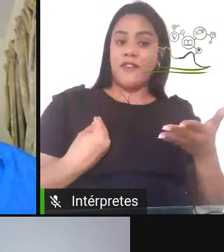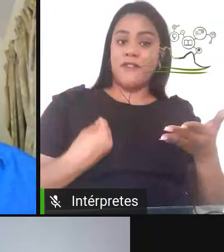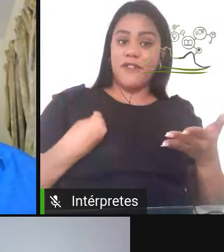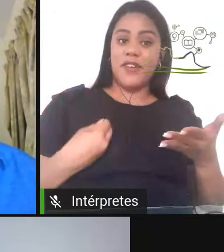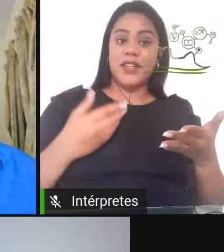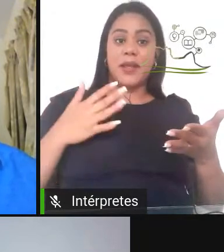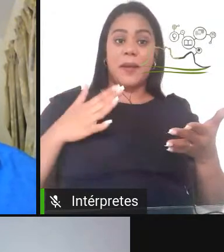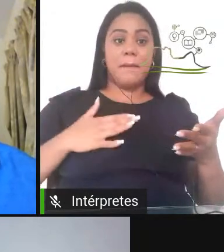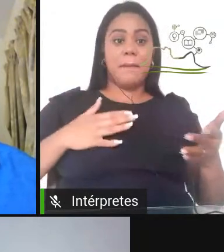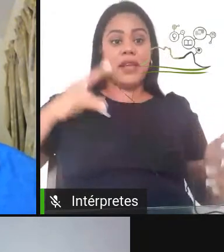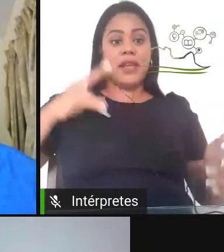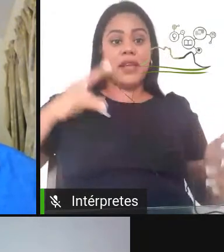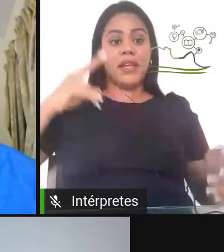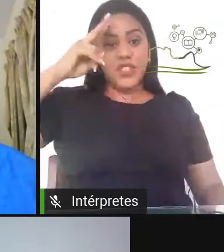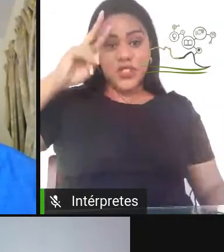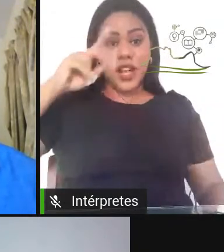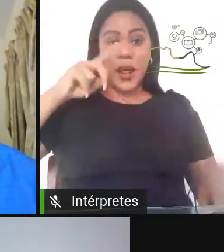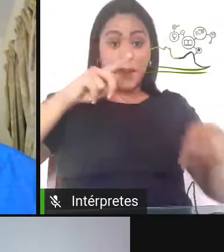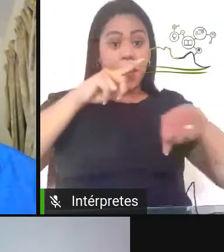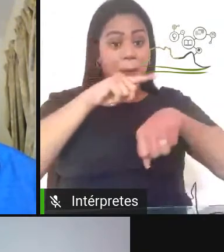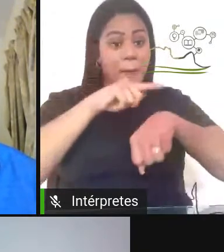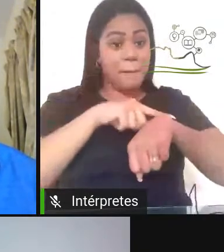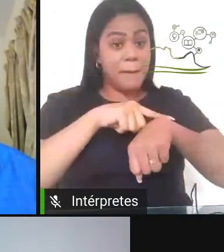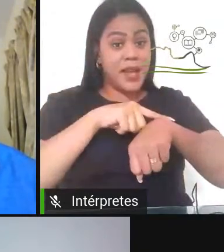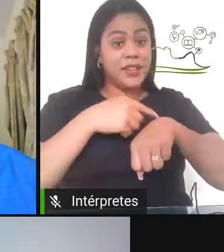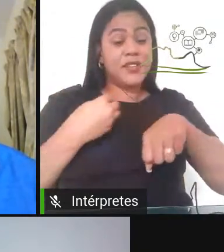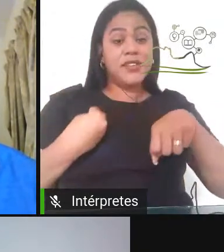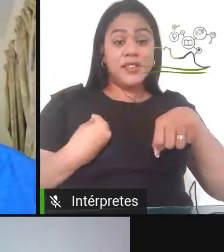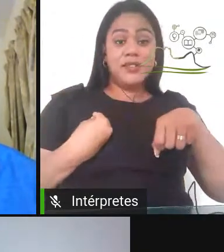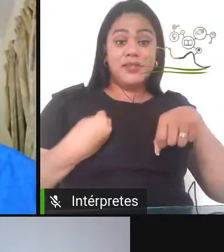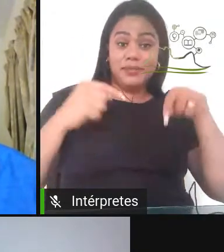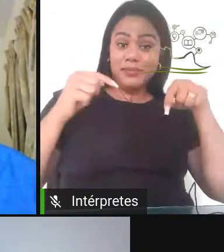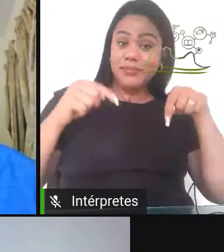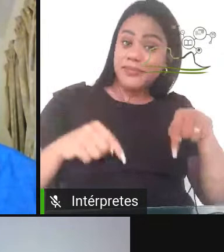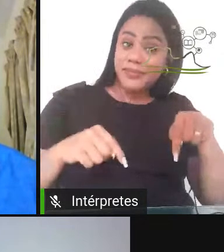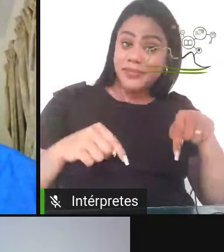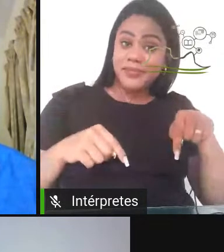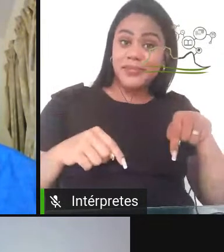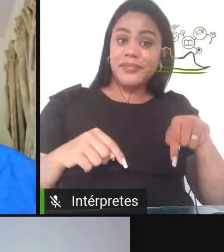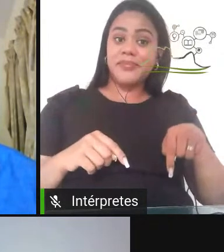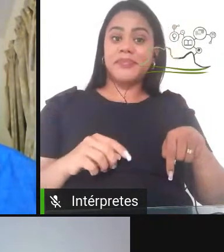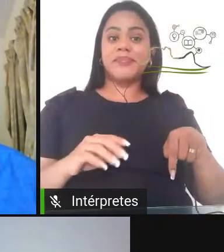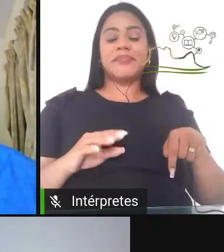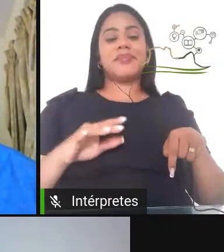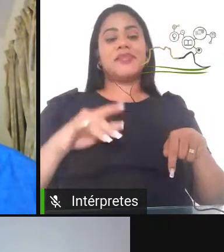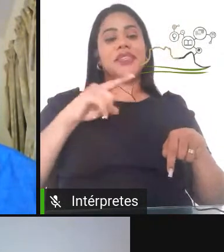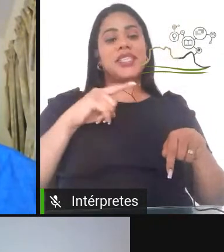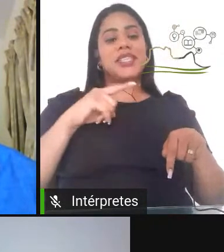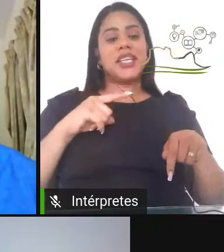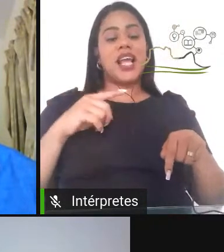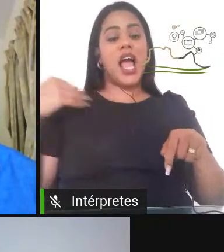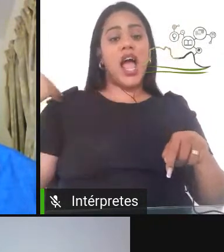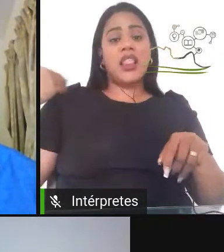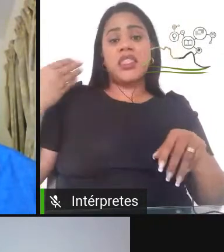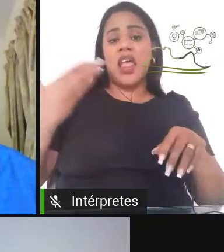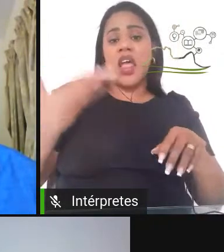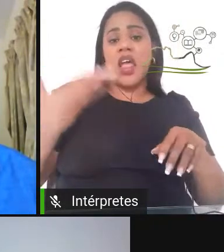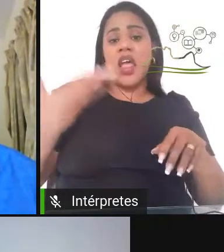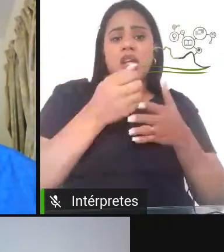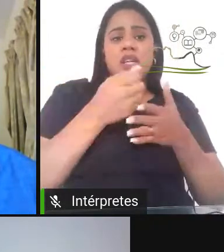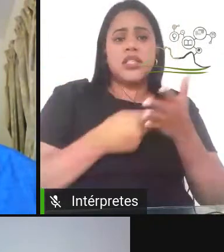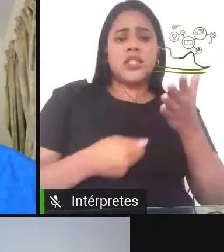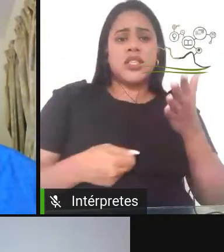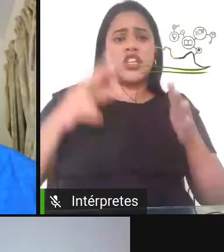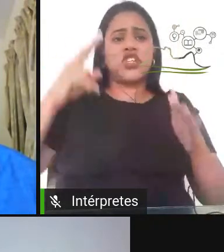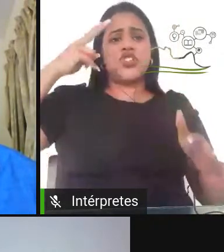aqui. Mas, portanto, eu não tenho ainda umas, até agora ainda não tenho uma escrita nesta perspectiva histórica. O